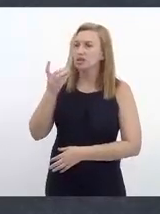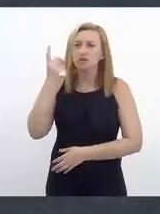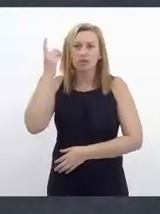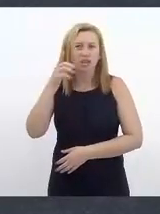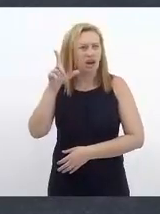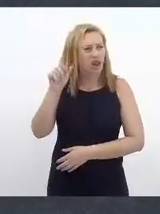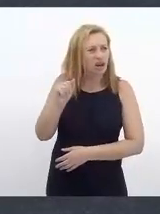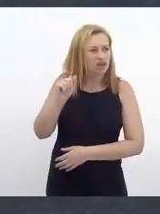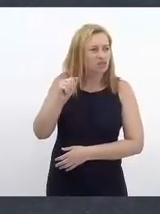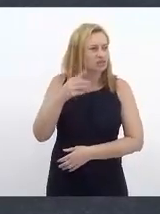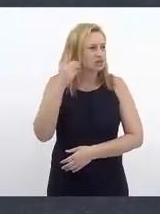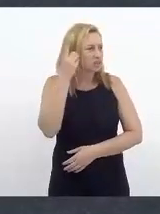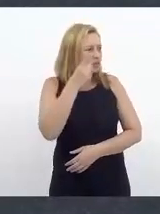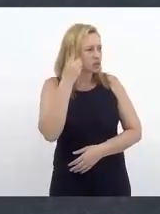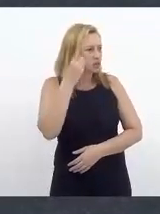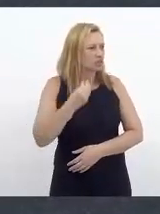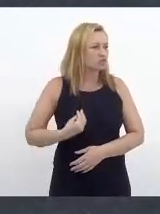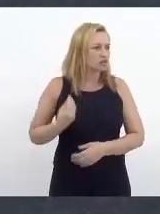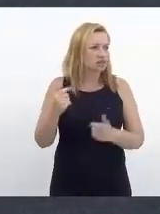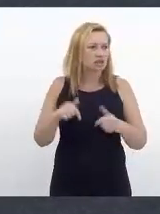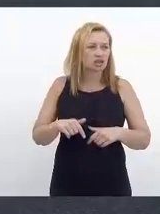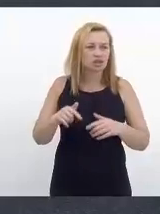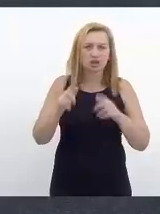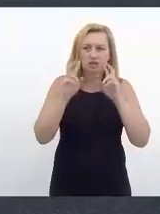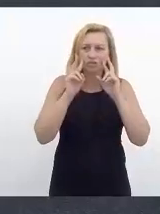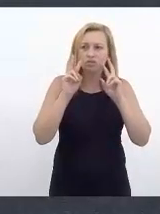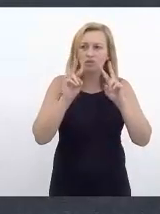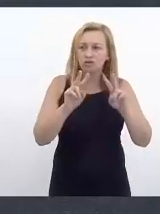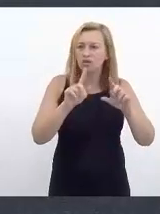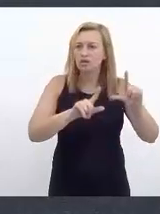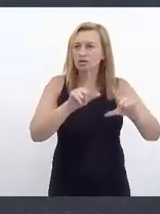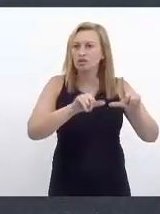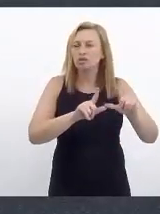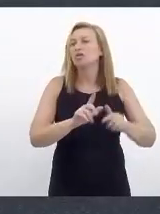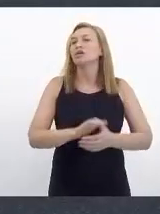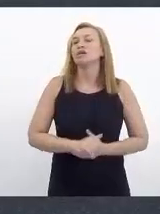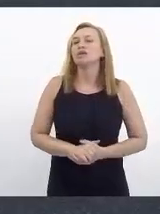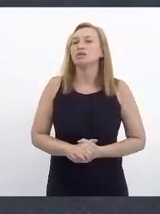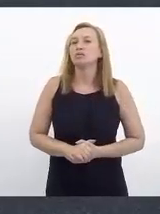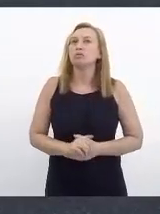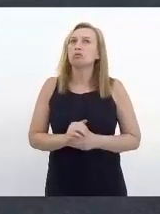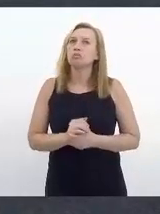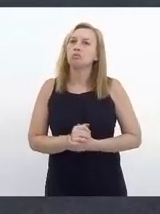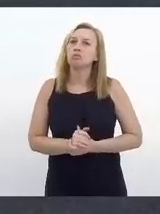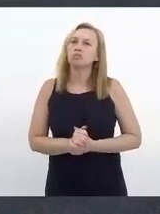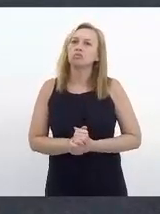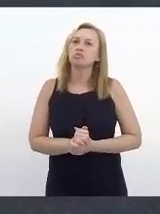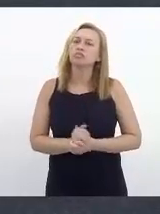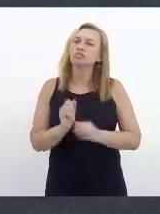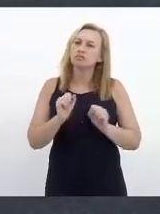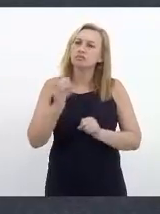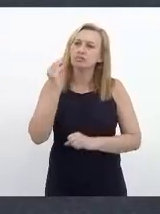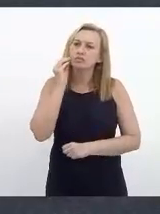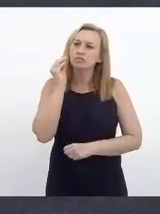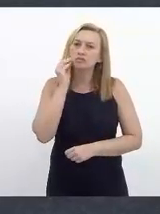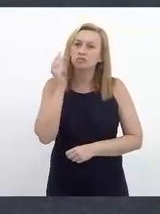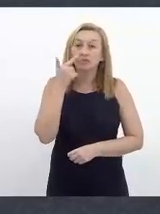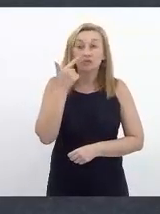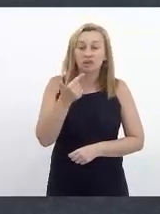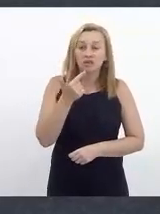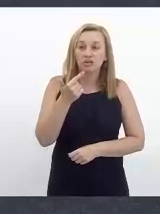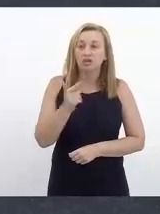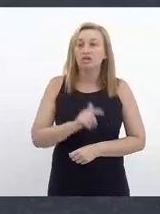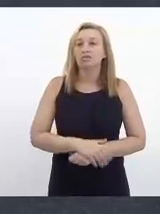Alana, deputados e deputadas aqui, quem nos assiste, se puderam ter a oportunidade de ver a